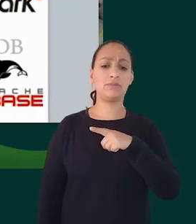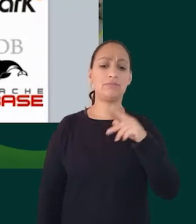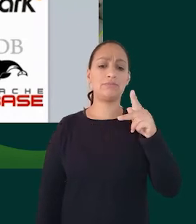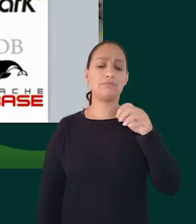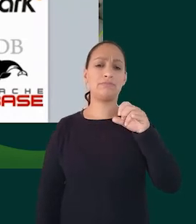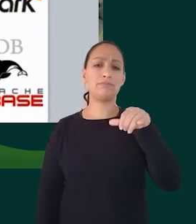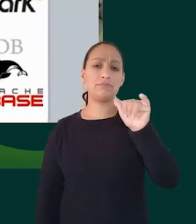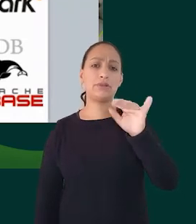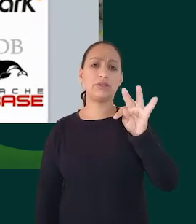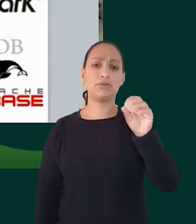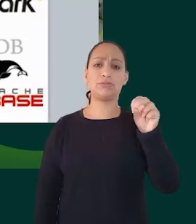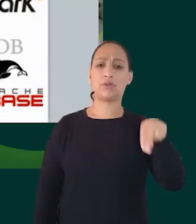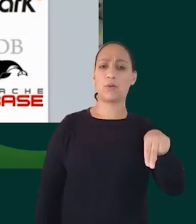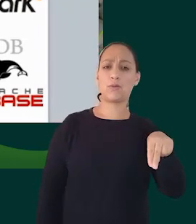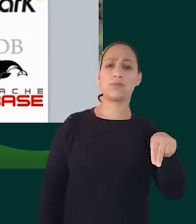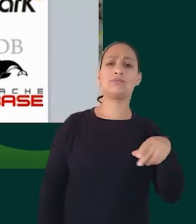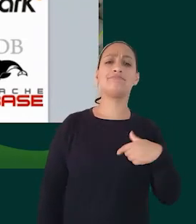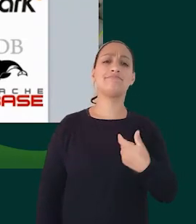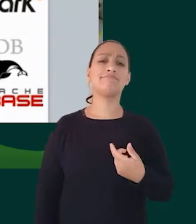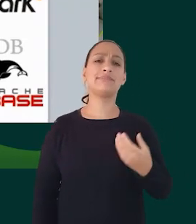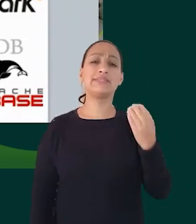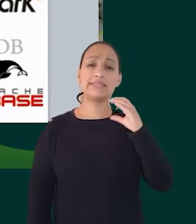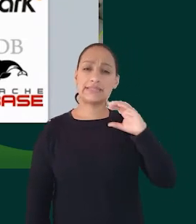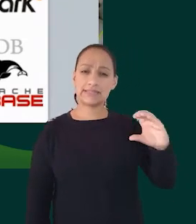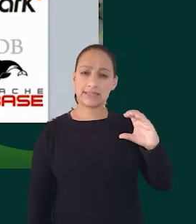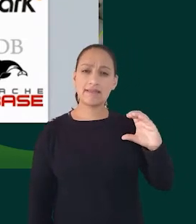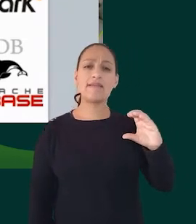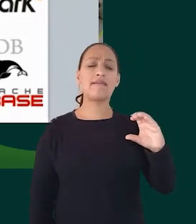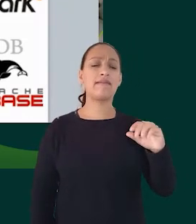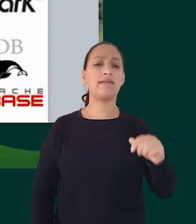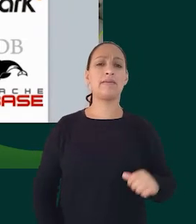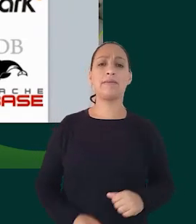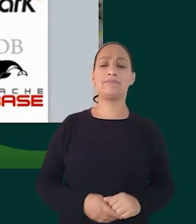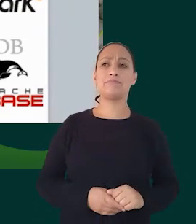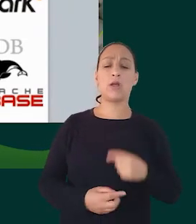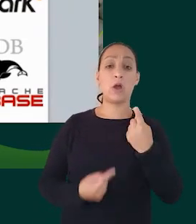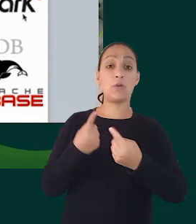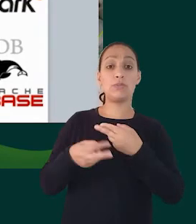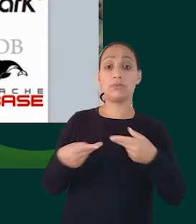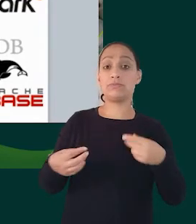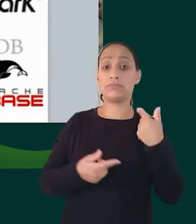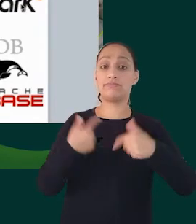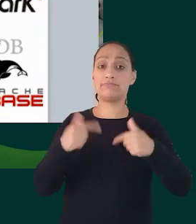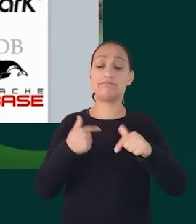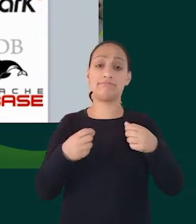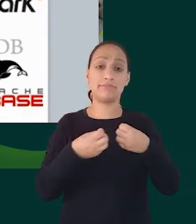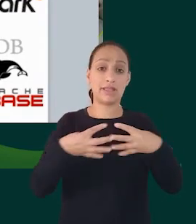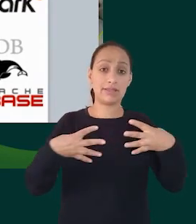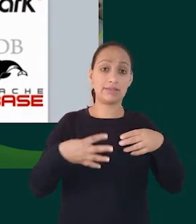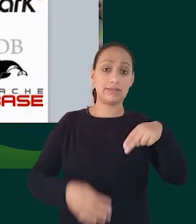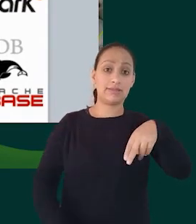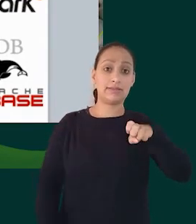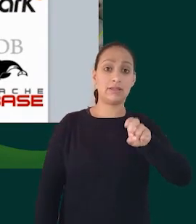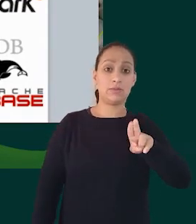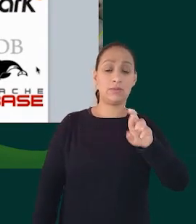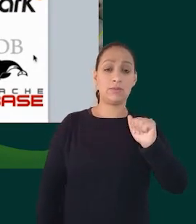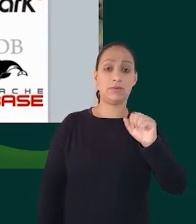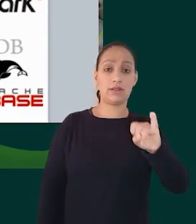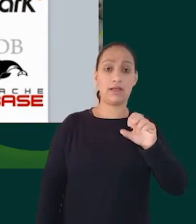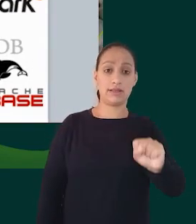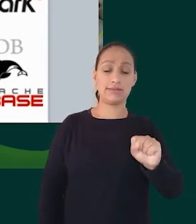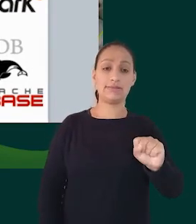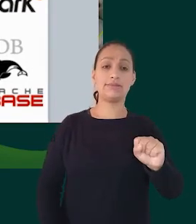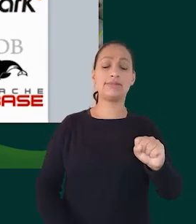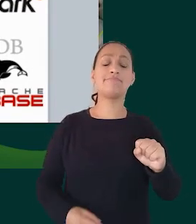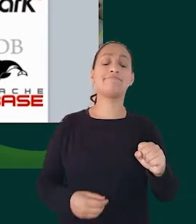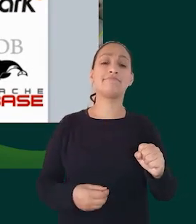Python, em C, algumas coisas para trabalhar com redes neurais, algumas coisas para trabalhar com dados distribuídos, com banco